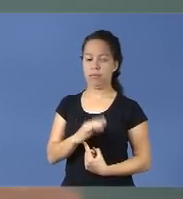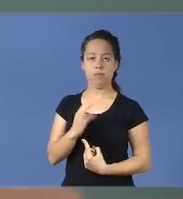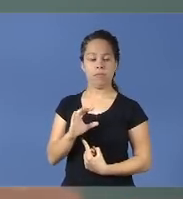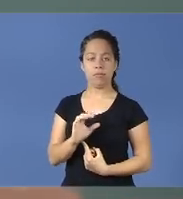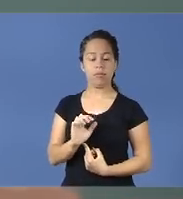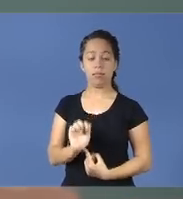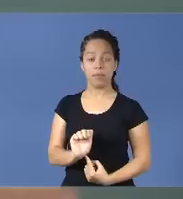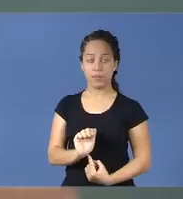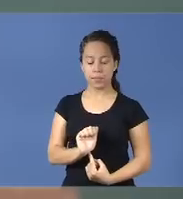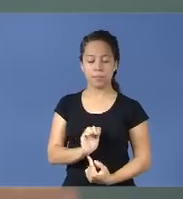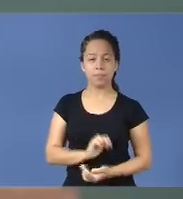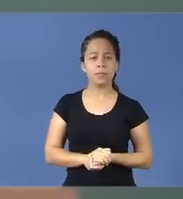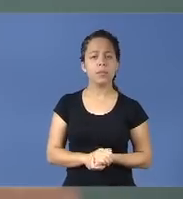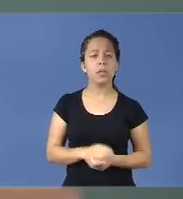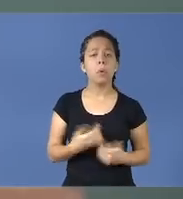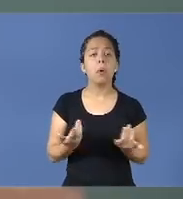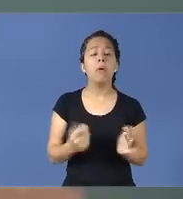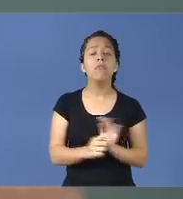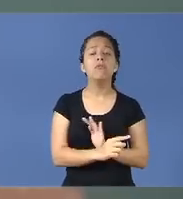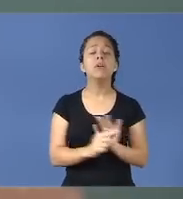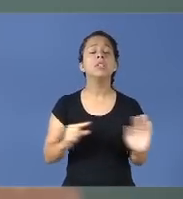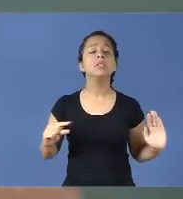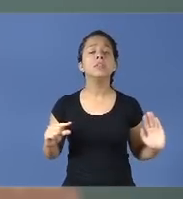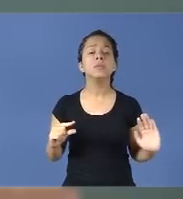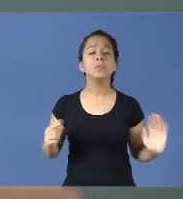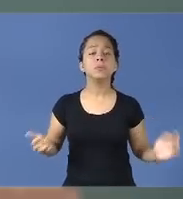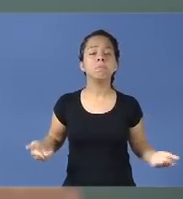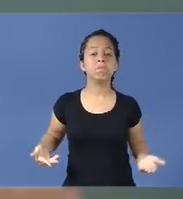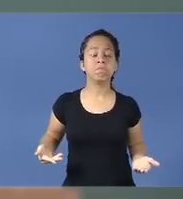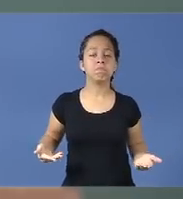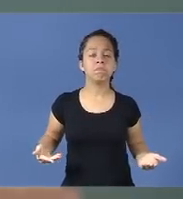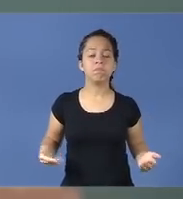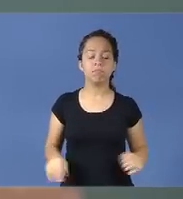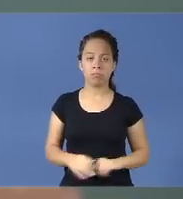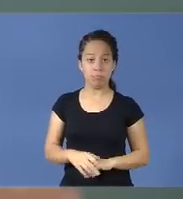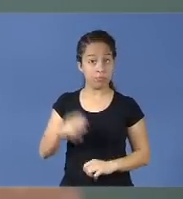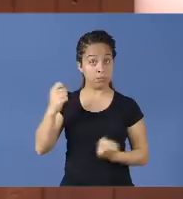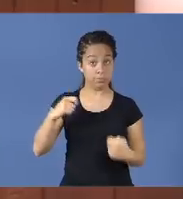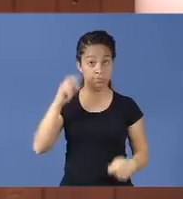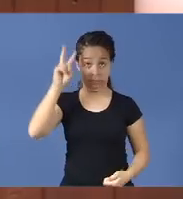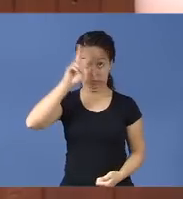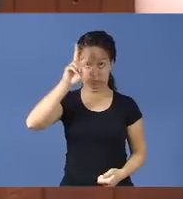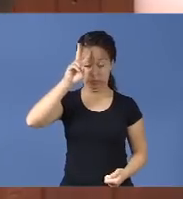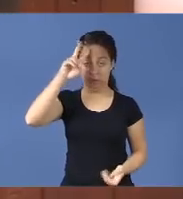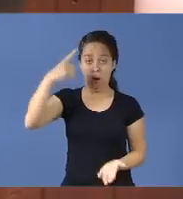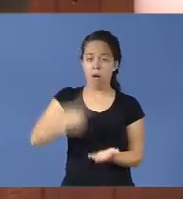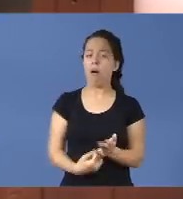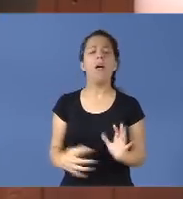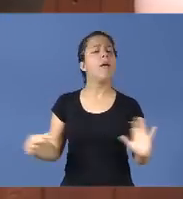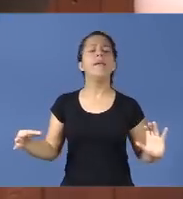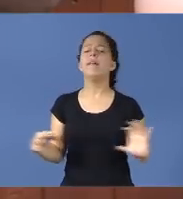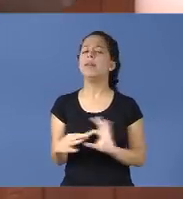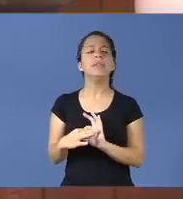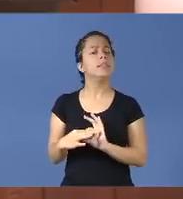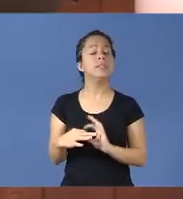encontrar. Vamos lembrar que a restauração da aliança é voltar,